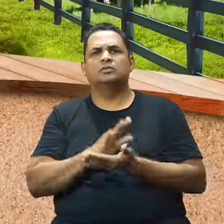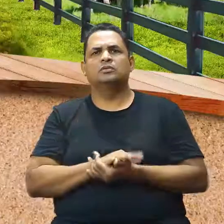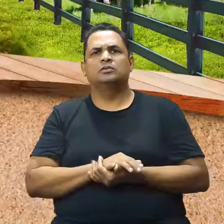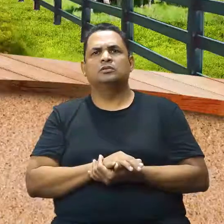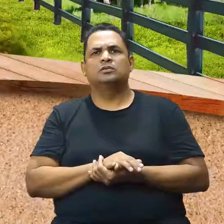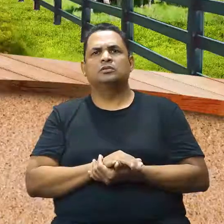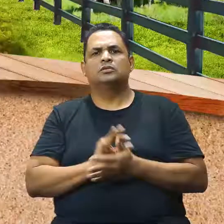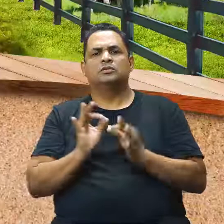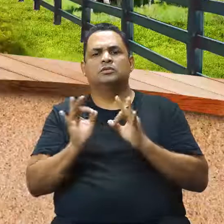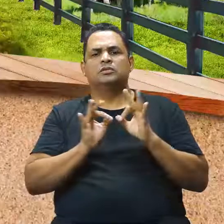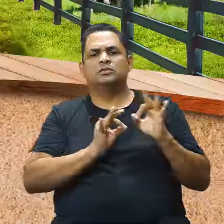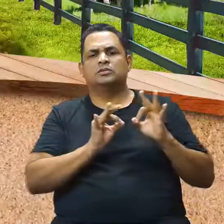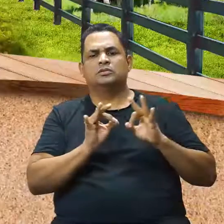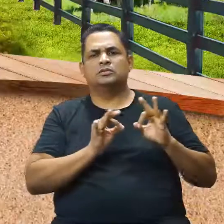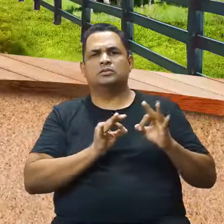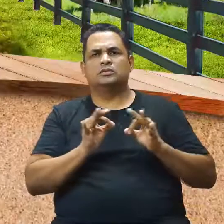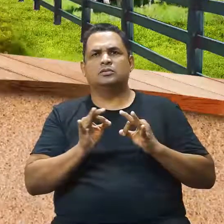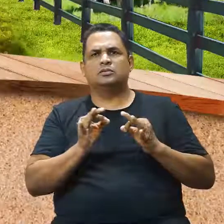a